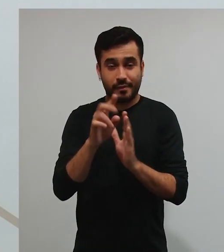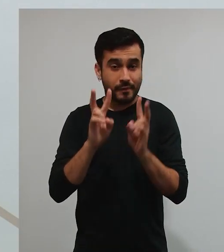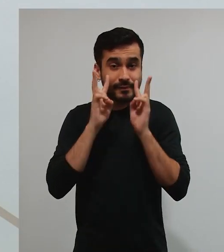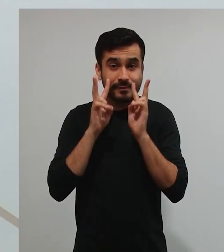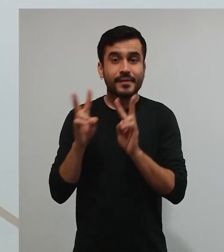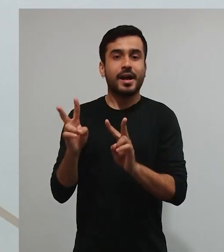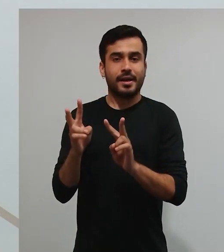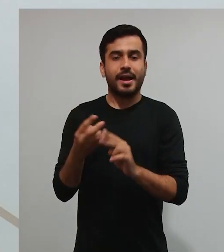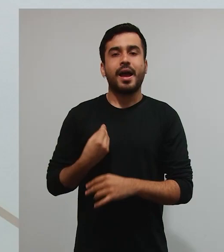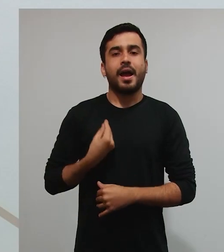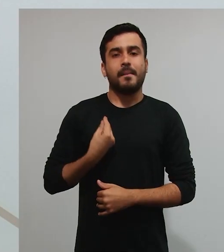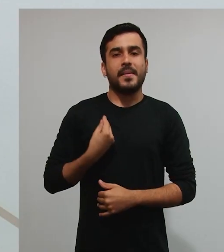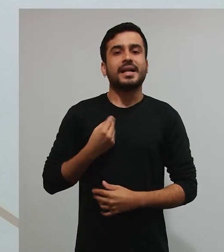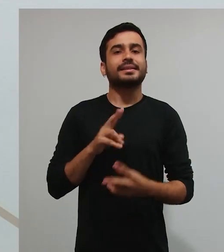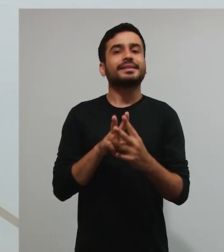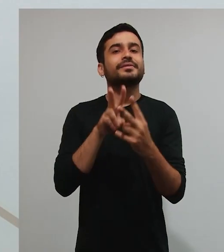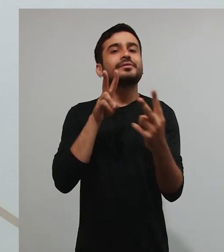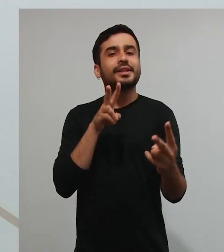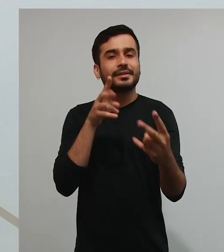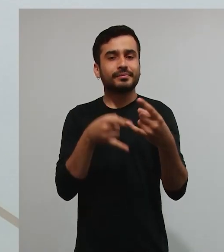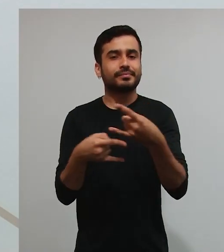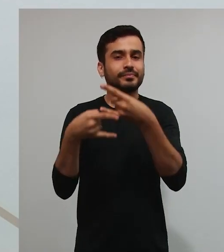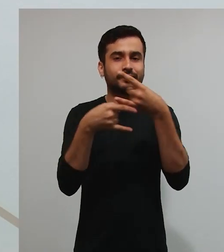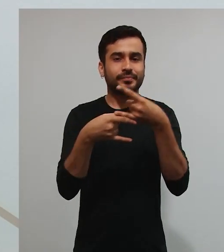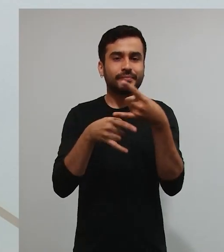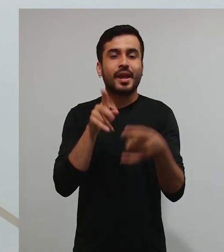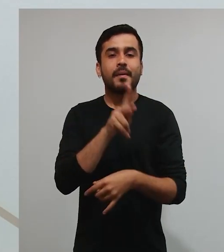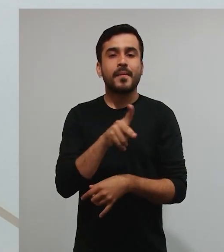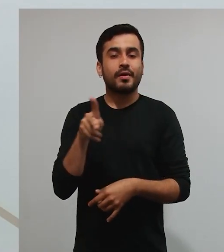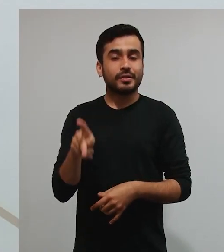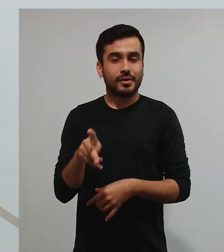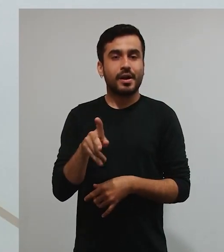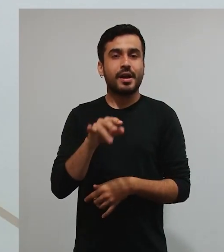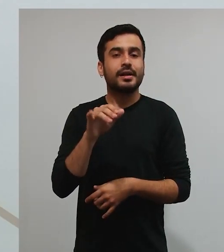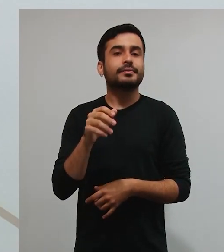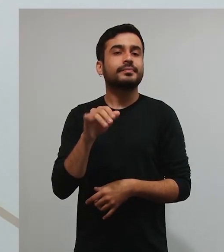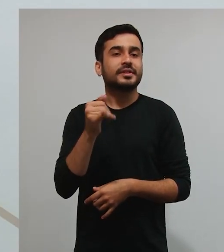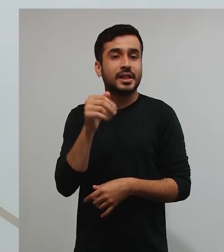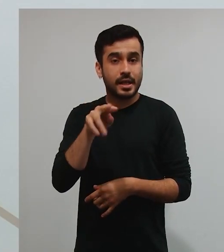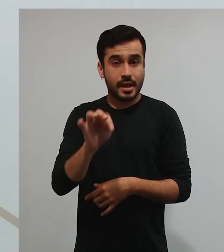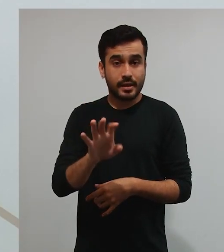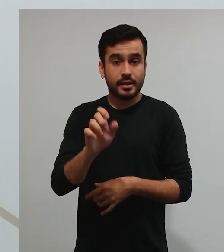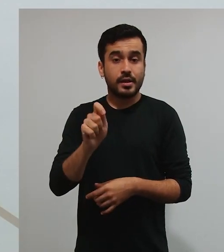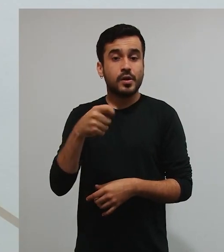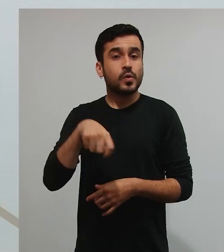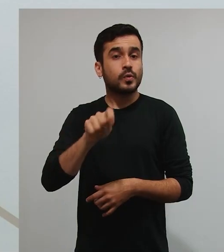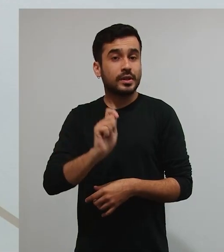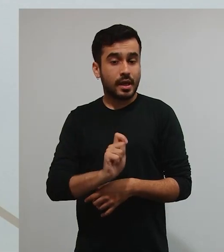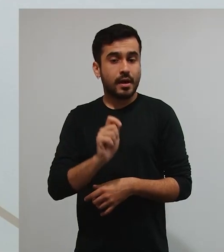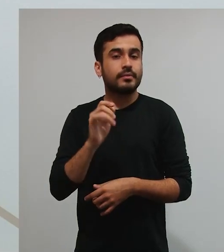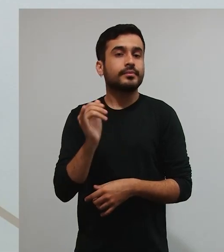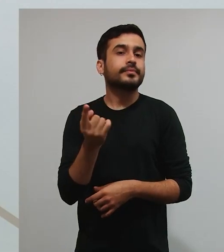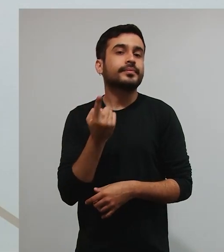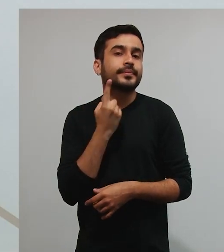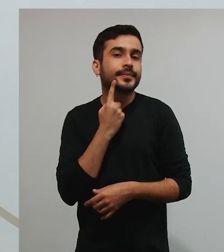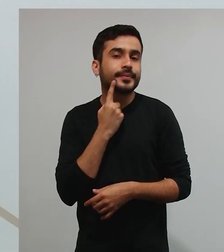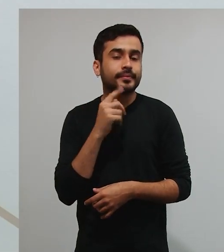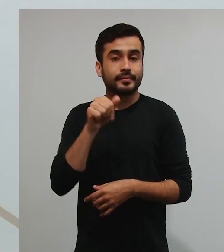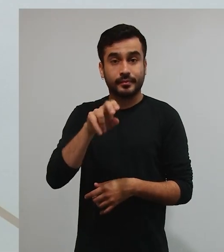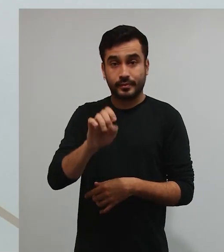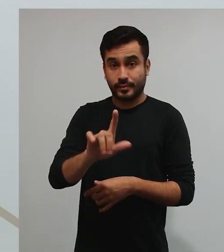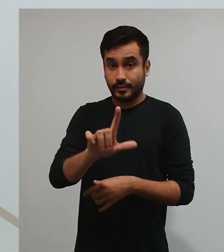floral branca. Ao fundo está a plotagem dos estúdios em tons brancos, verdes e cinza. À minha direita está a nossa